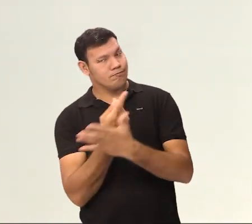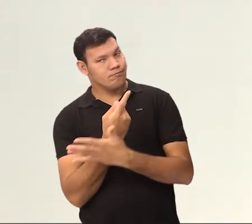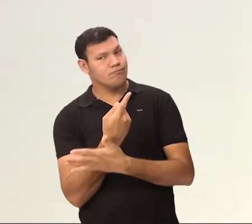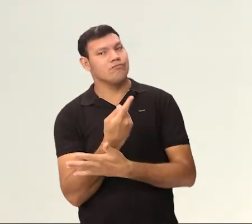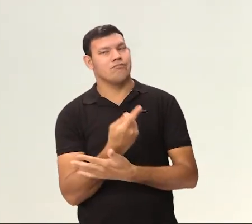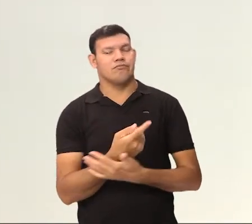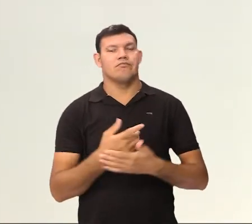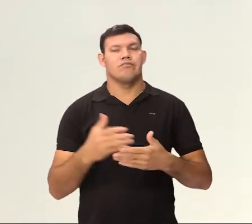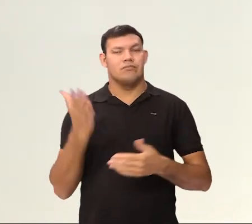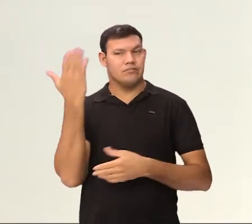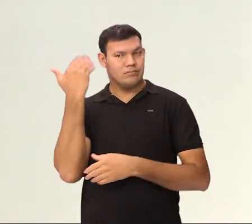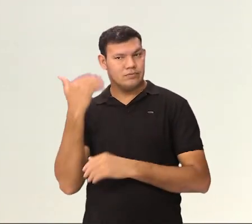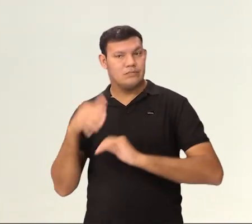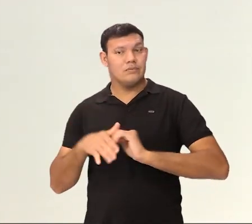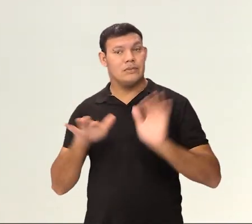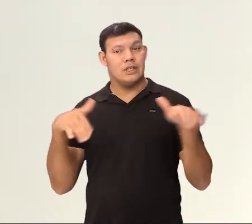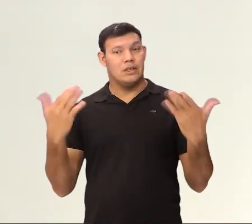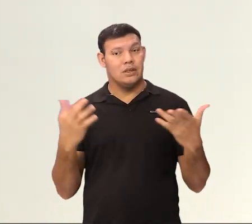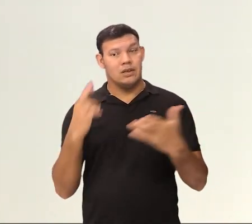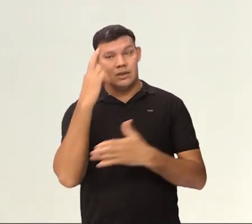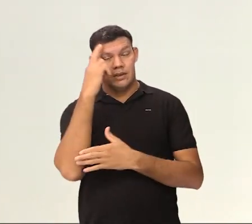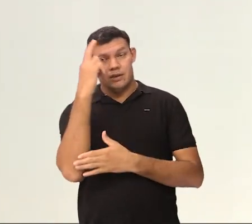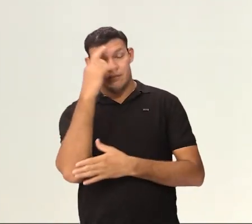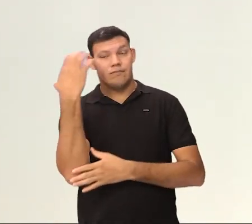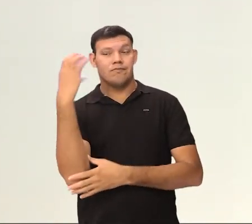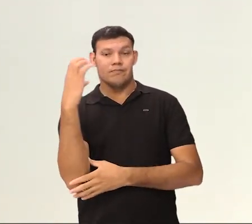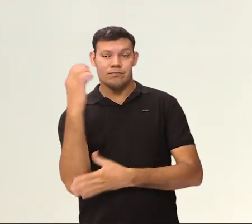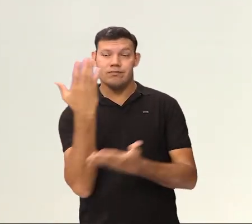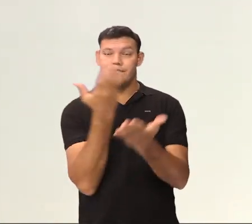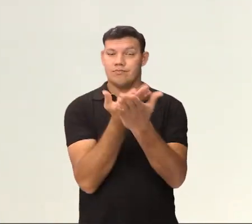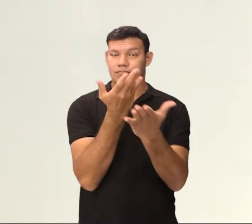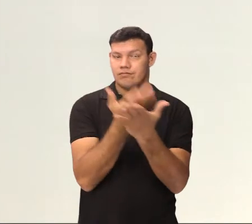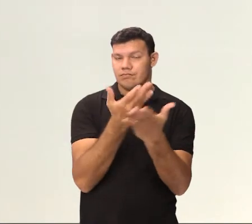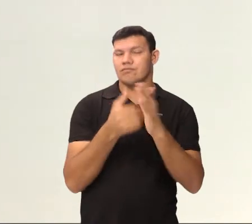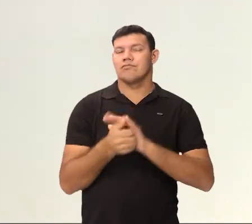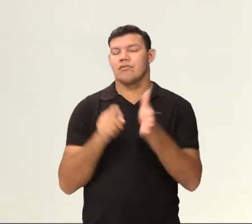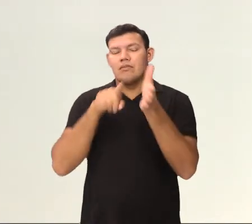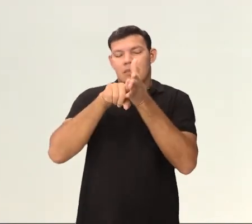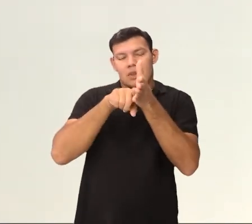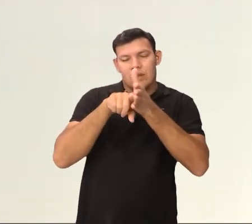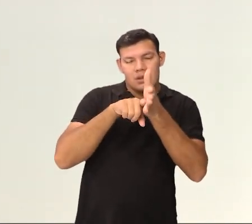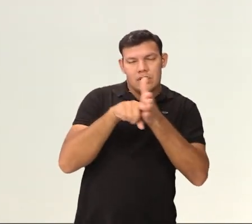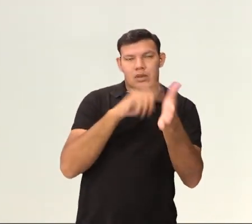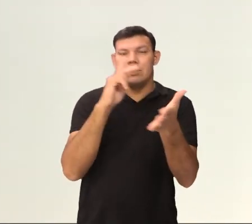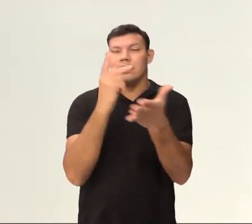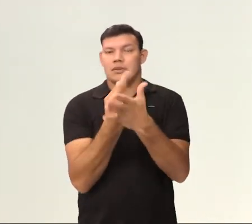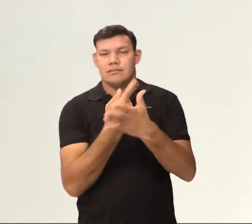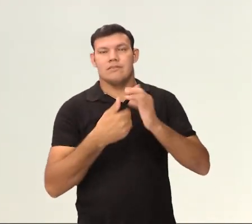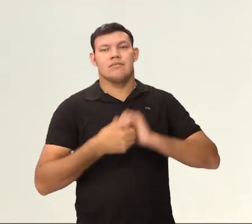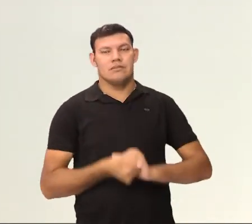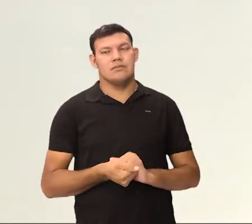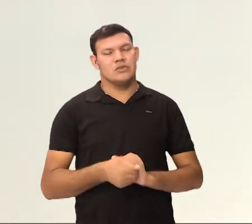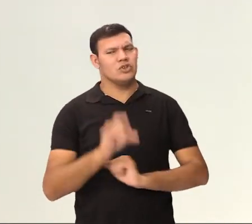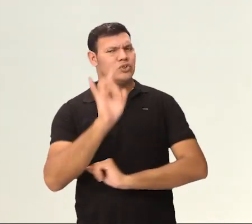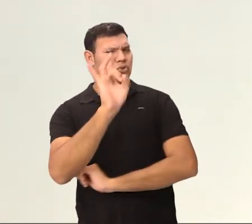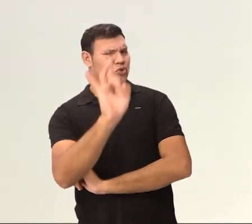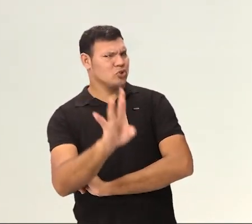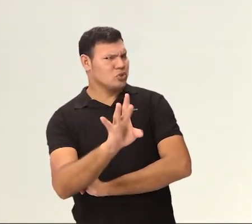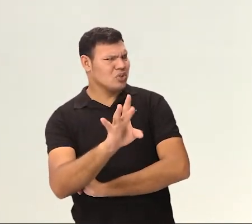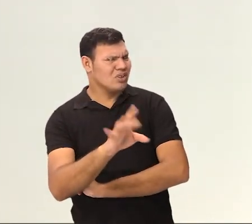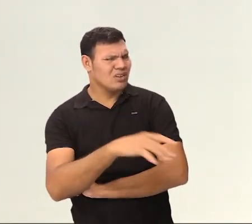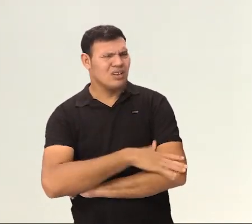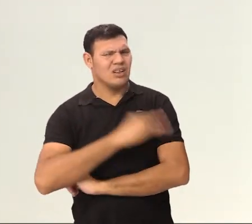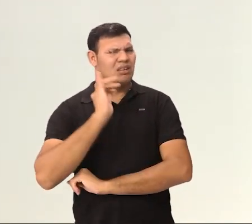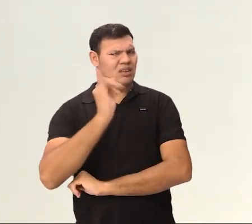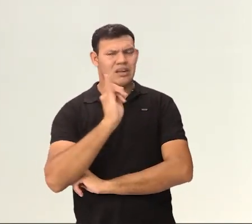fatos e de acontecimentos do passado, certo? A história é uma ciência que vai estudar, vai investigar esses acontecimentos e